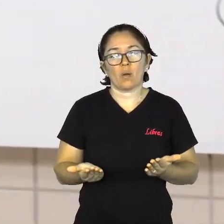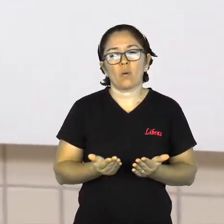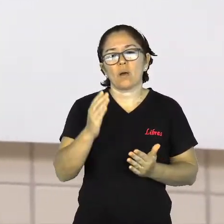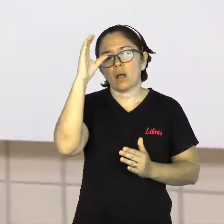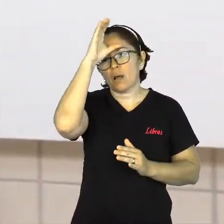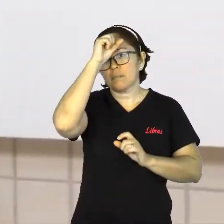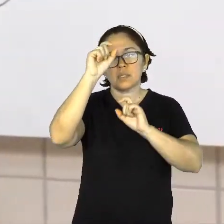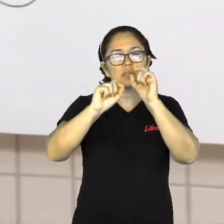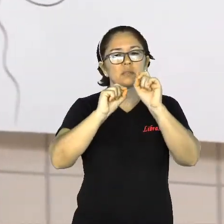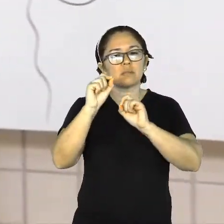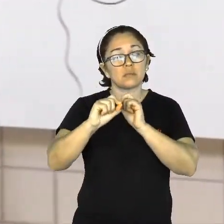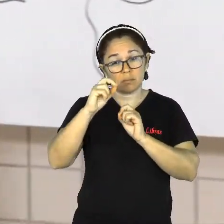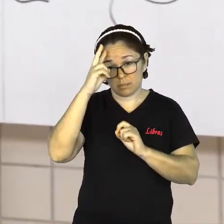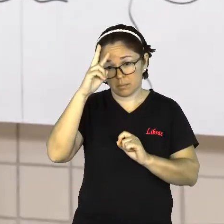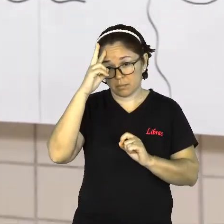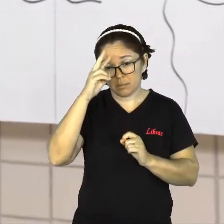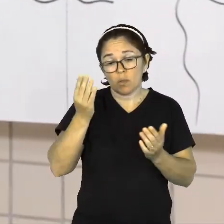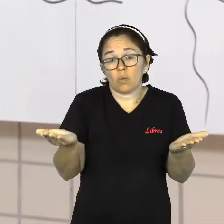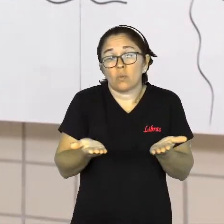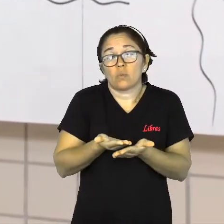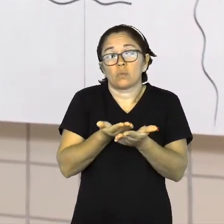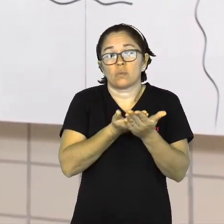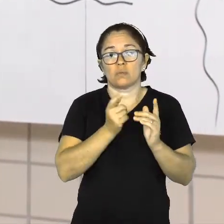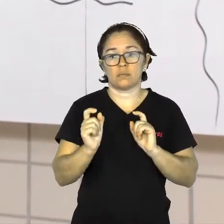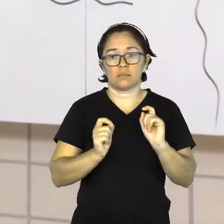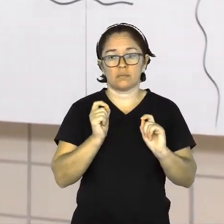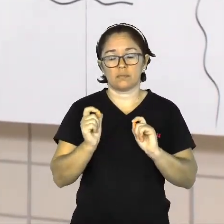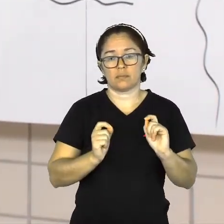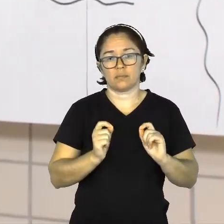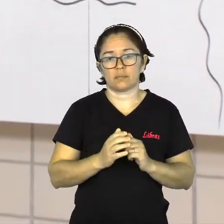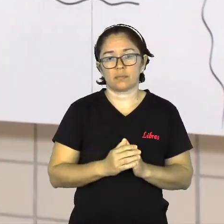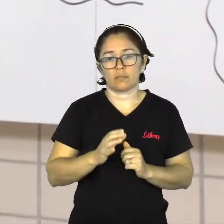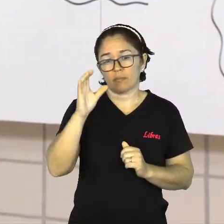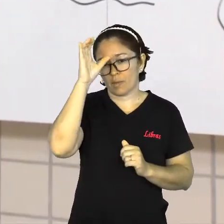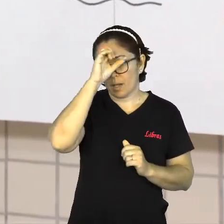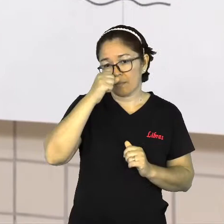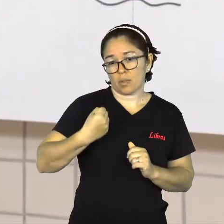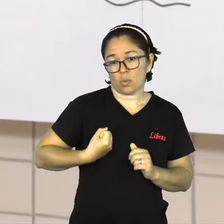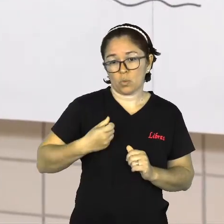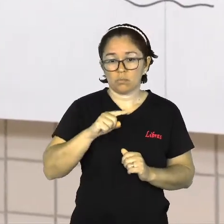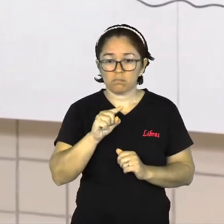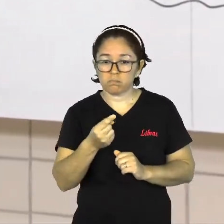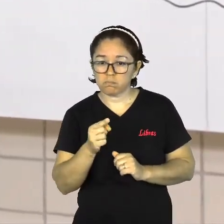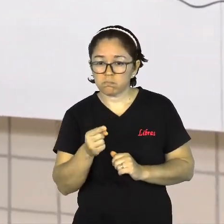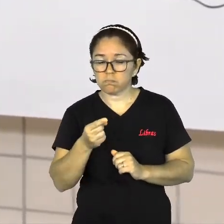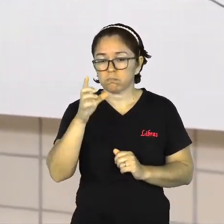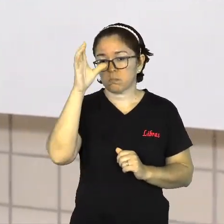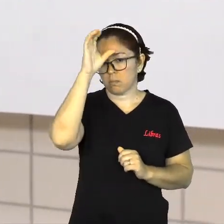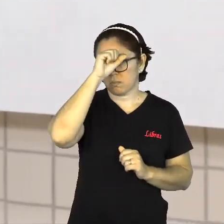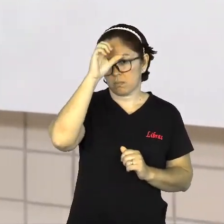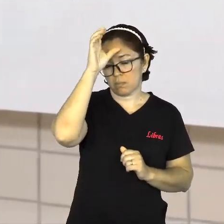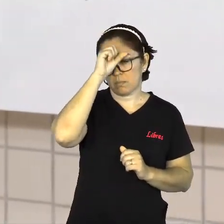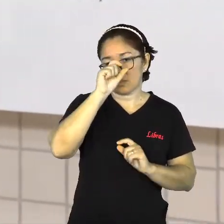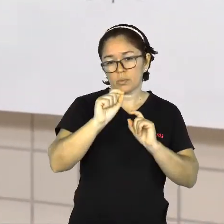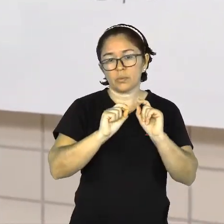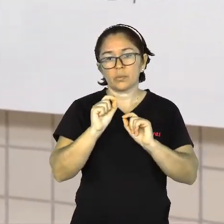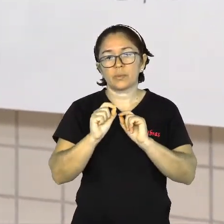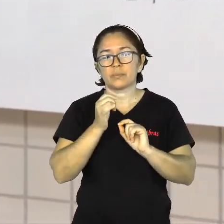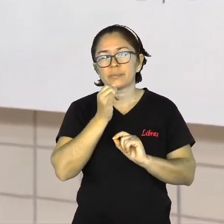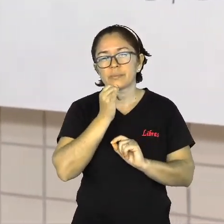que nós vimos hoje? Nós vimos os números decimais, vimos como que